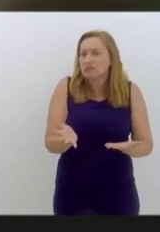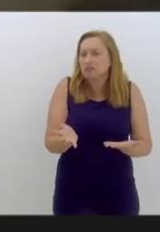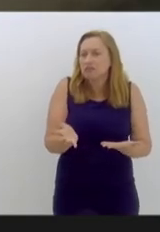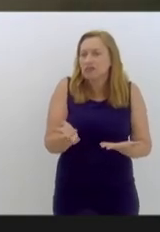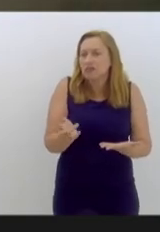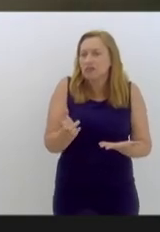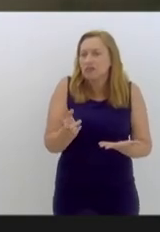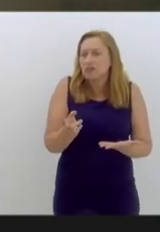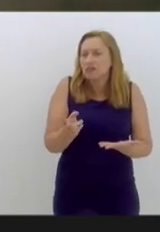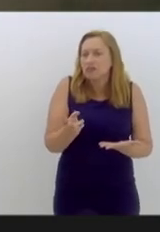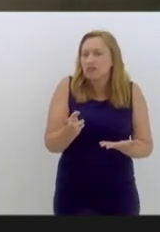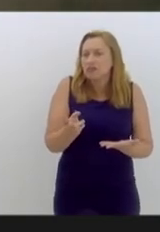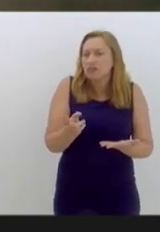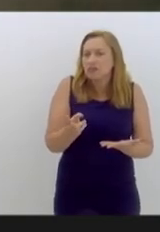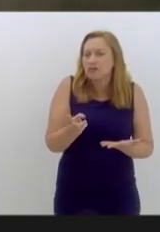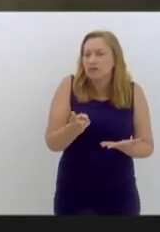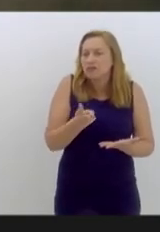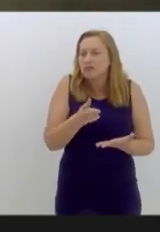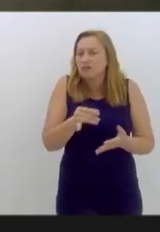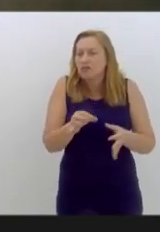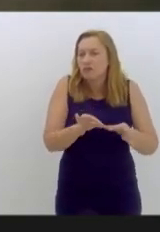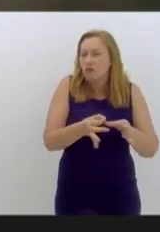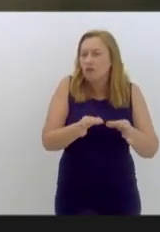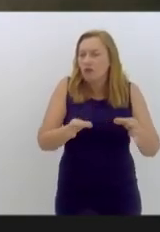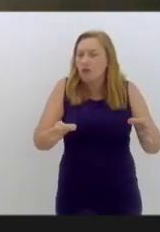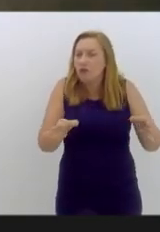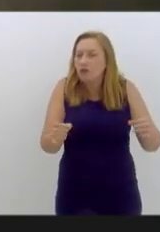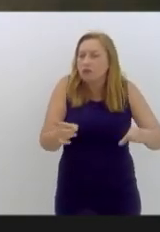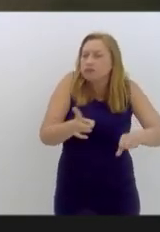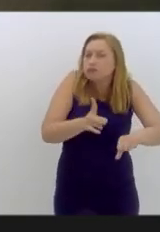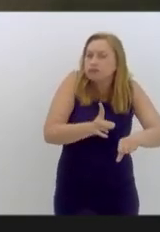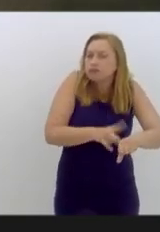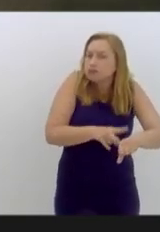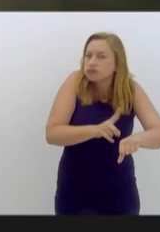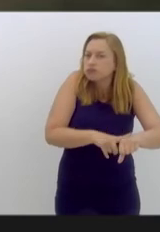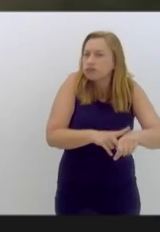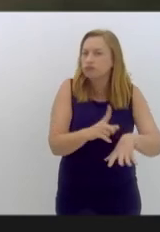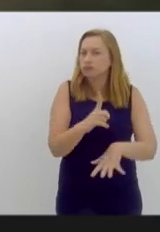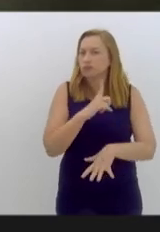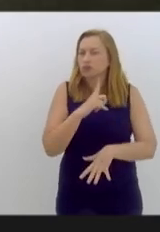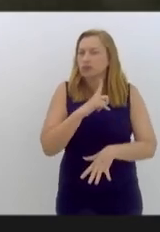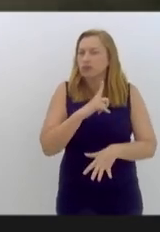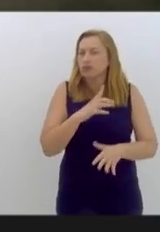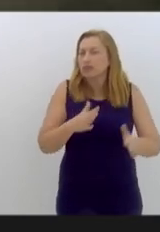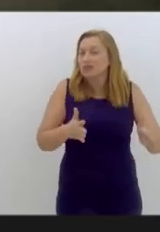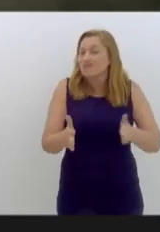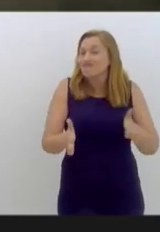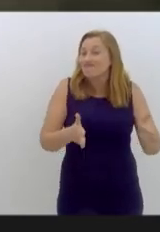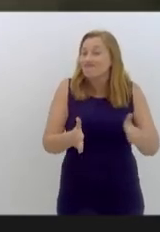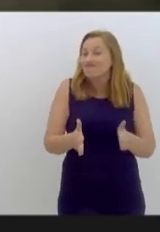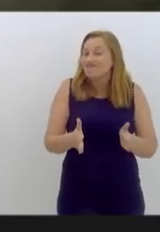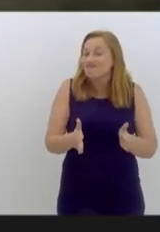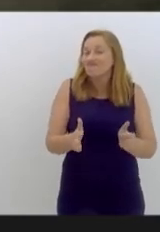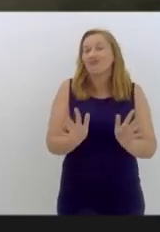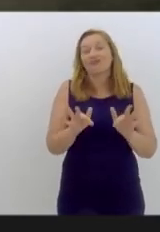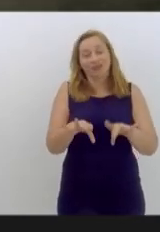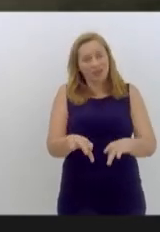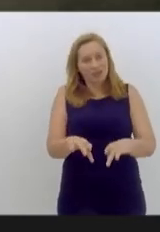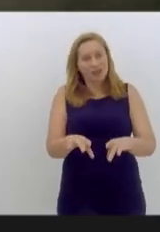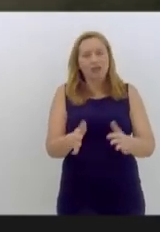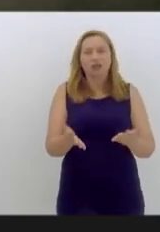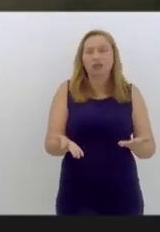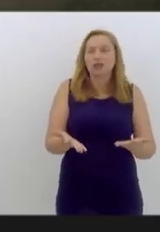vai dilatar de novo o prazo, o prazo já está vencido, e esse prazo vencido, em tese, se não